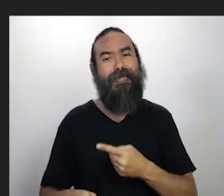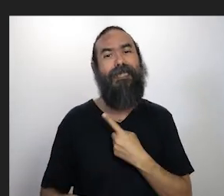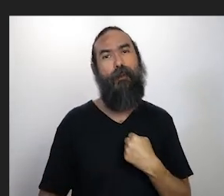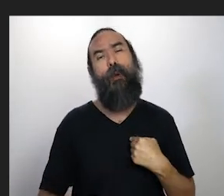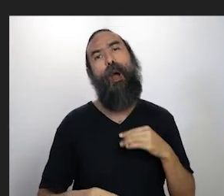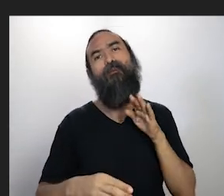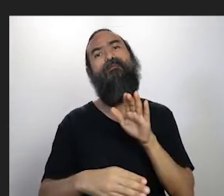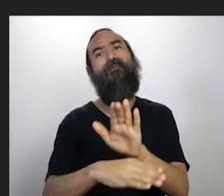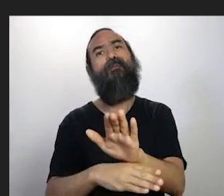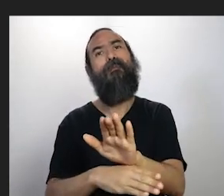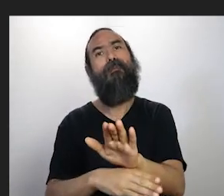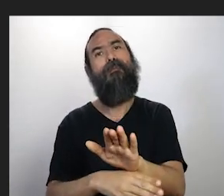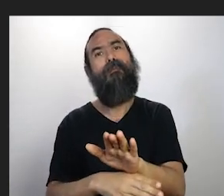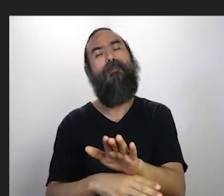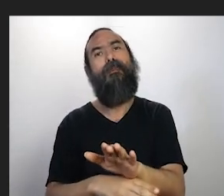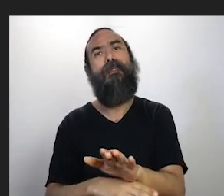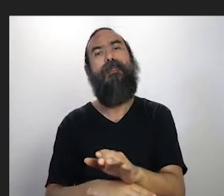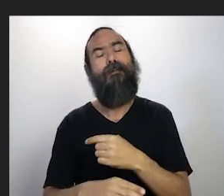maneira